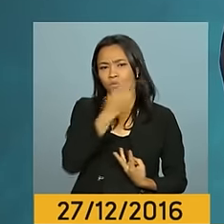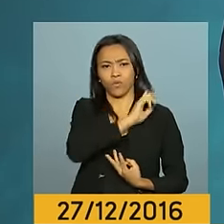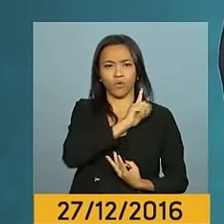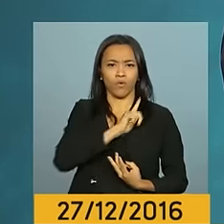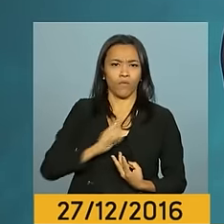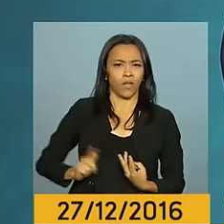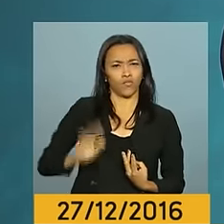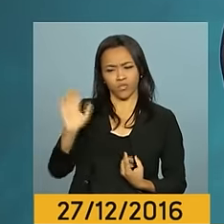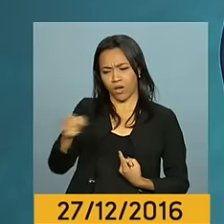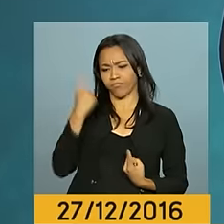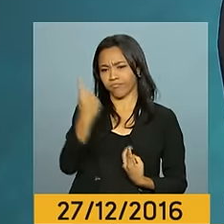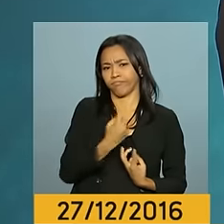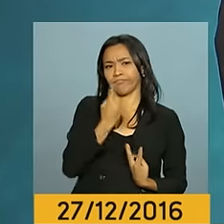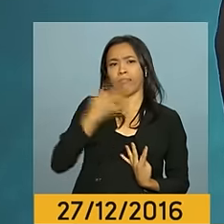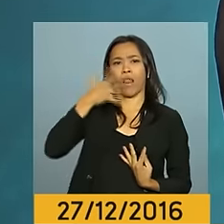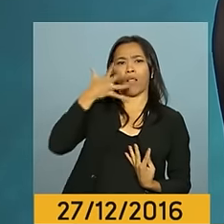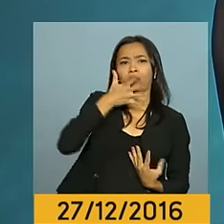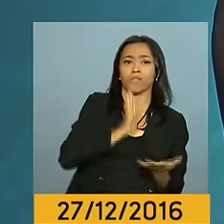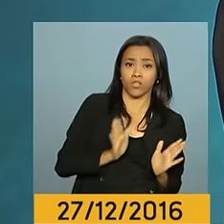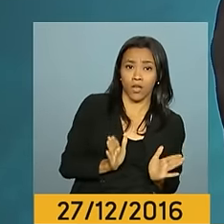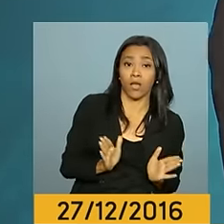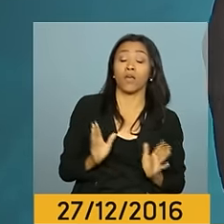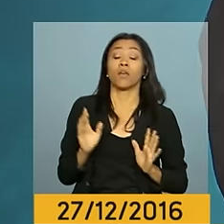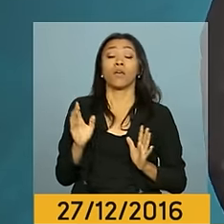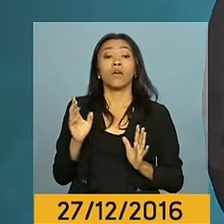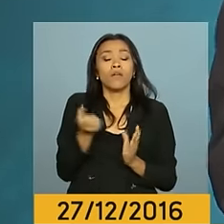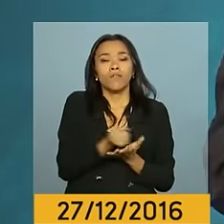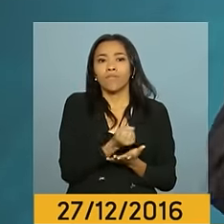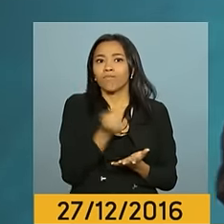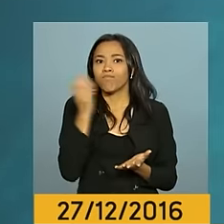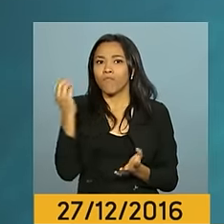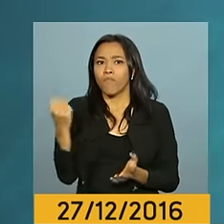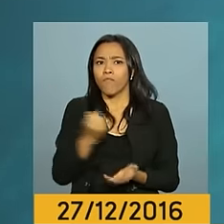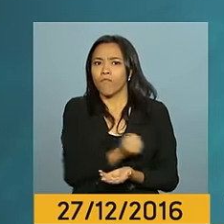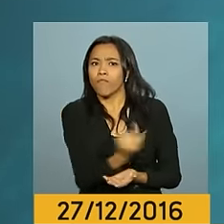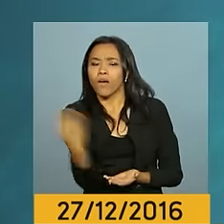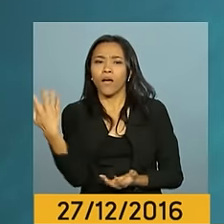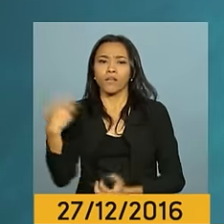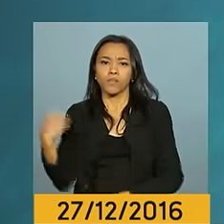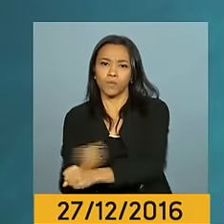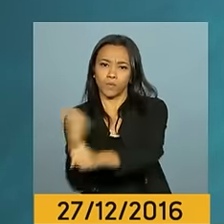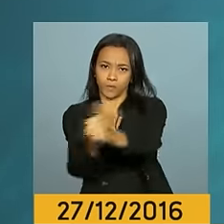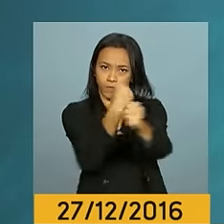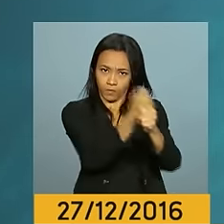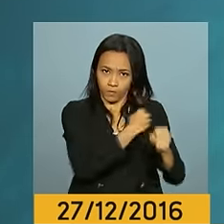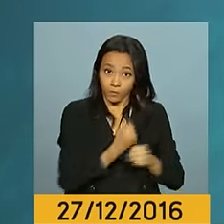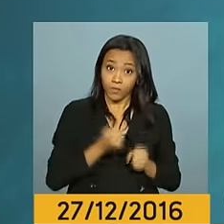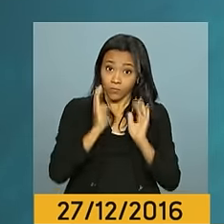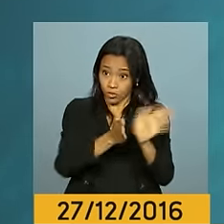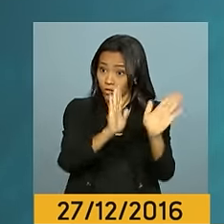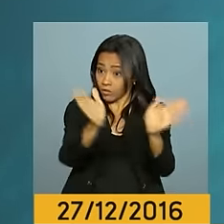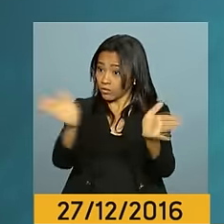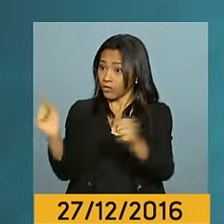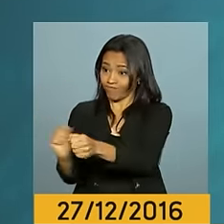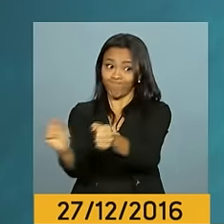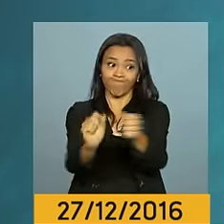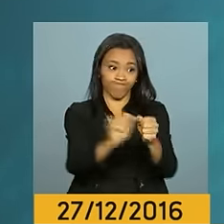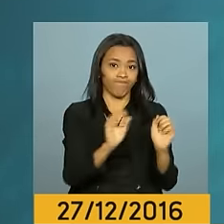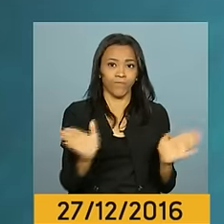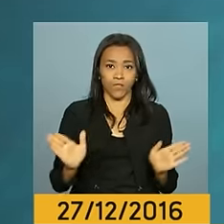todos fizeram aqui porque muitas obras vem sendo realizadas e nós temos também